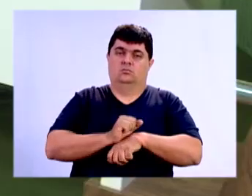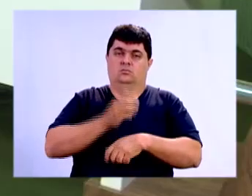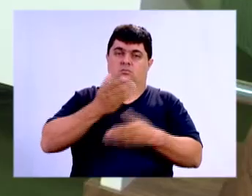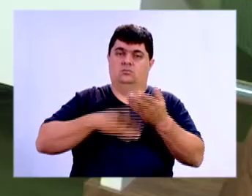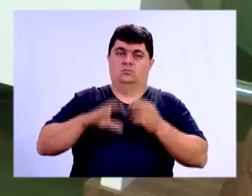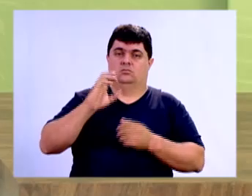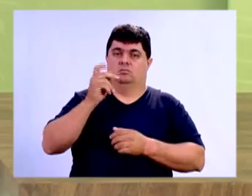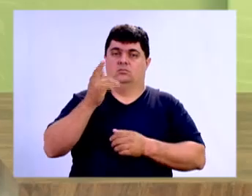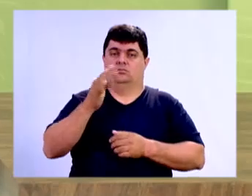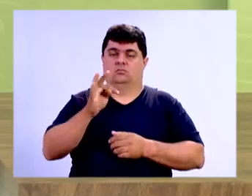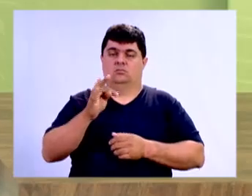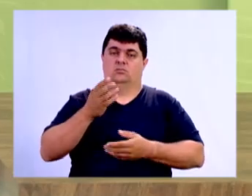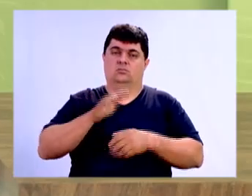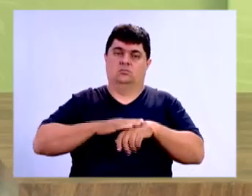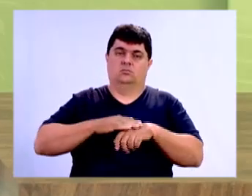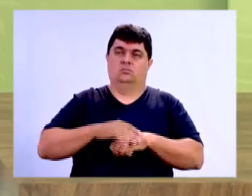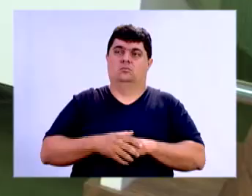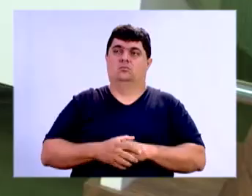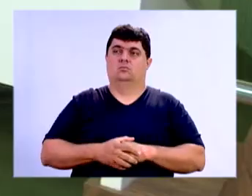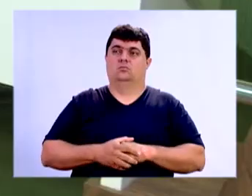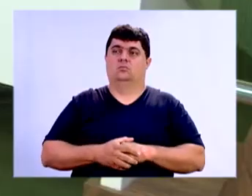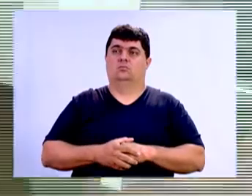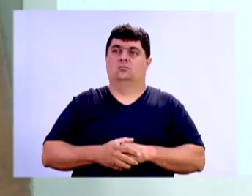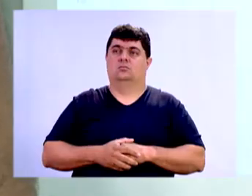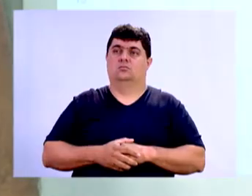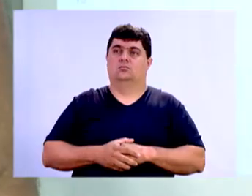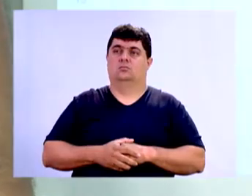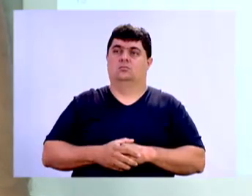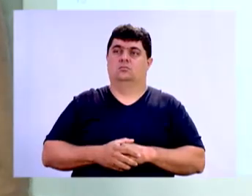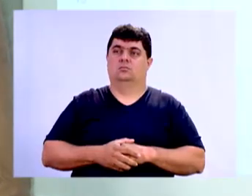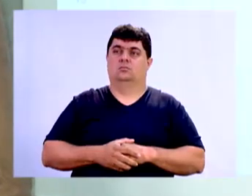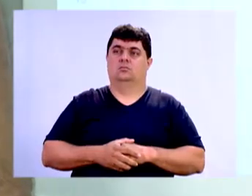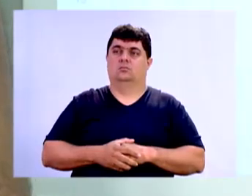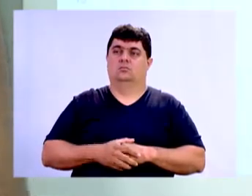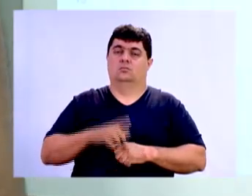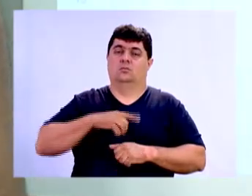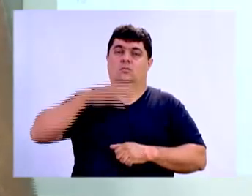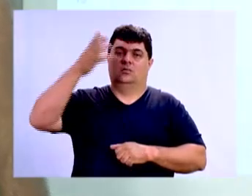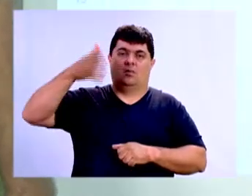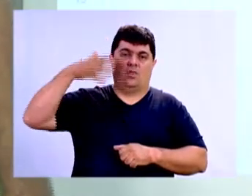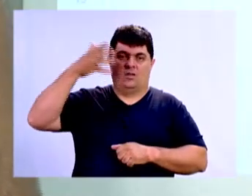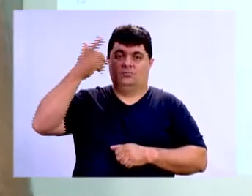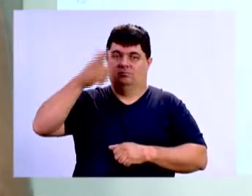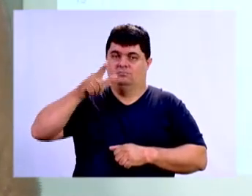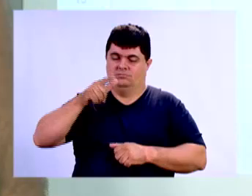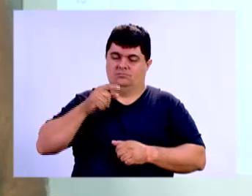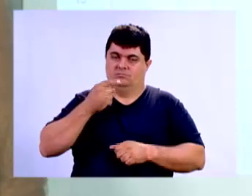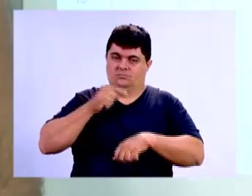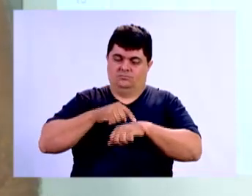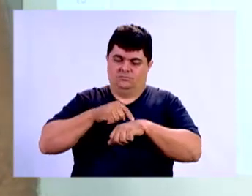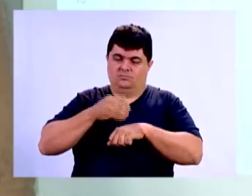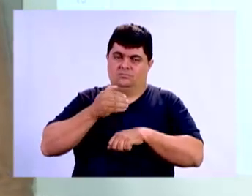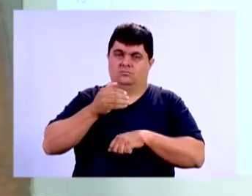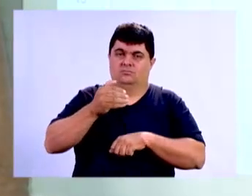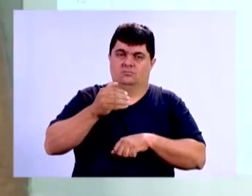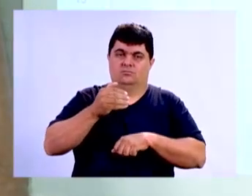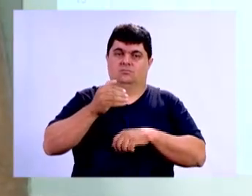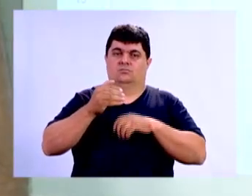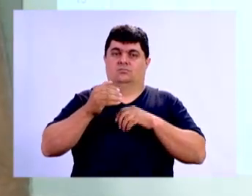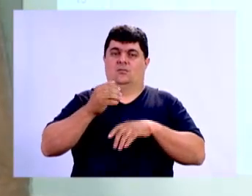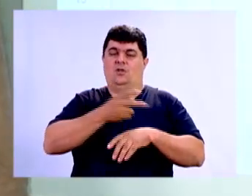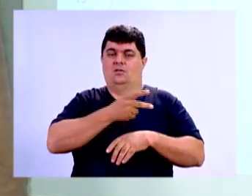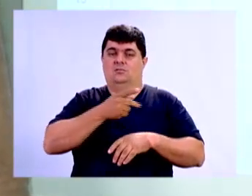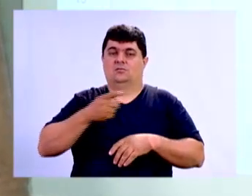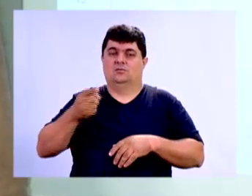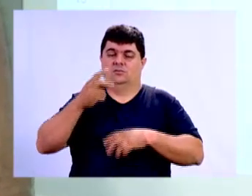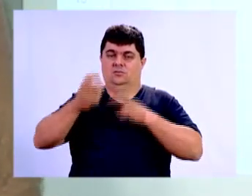no chat aqui a participação. Sei que daqui a pouco também tem a nossa apresentação ao vivo aí do nossa semana de informática, muita